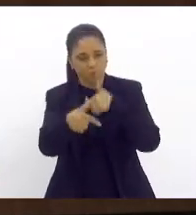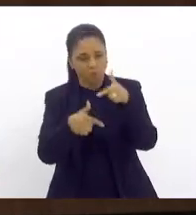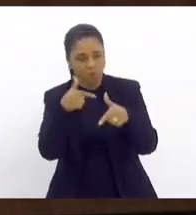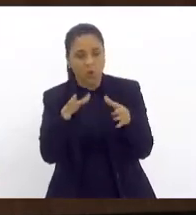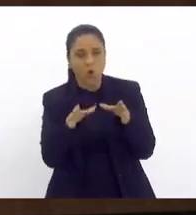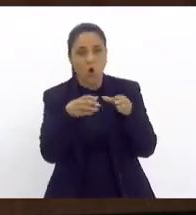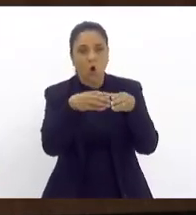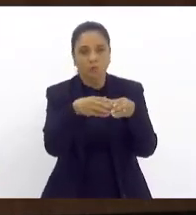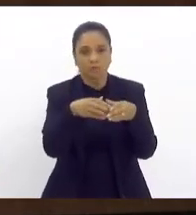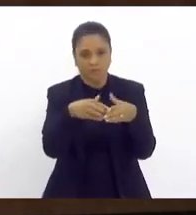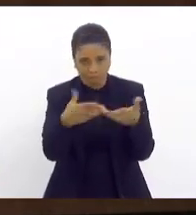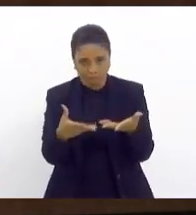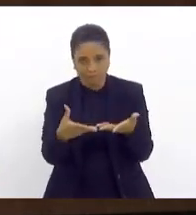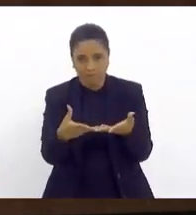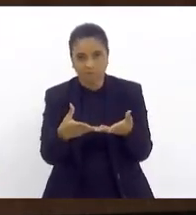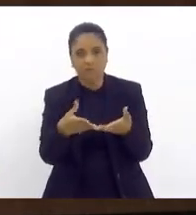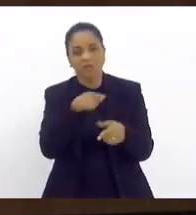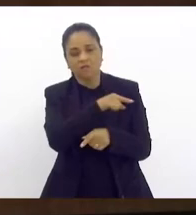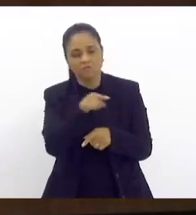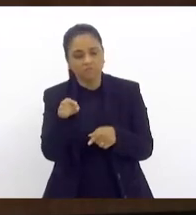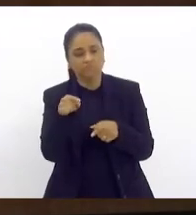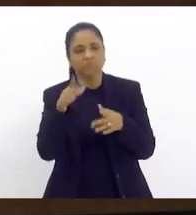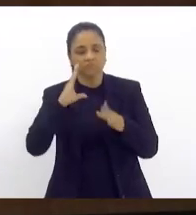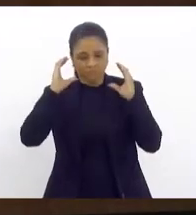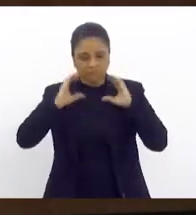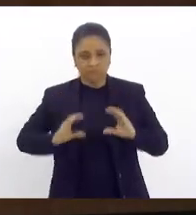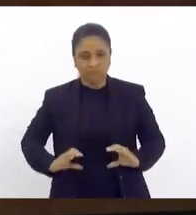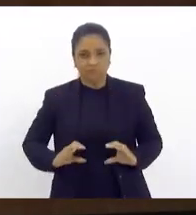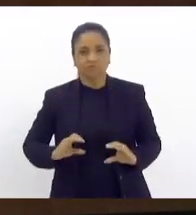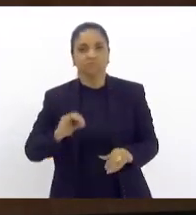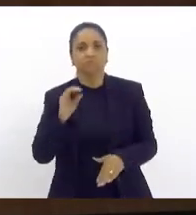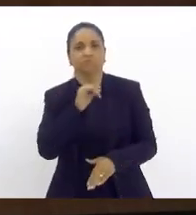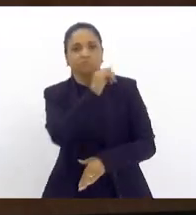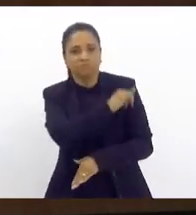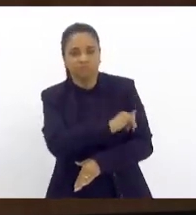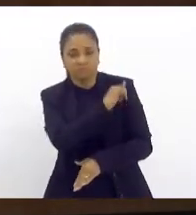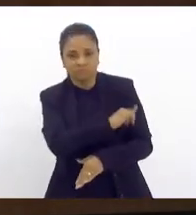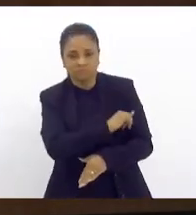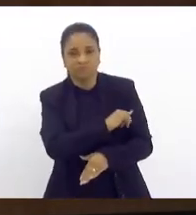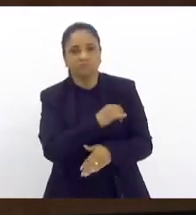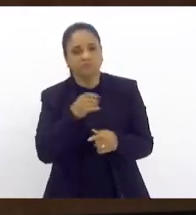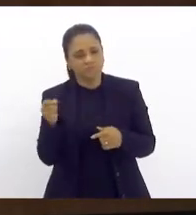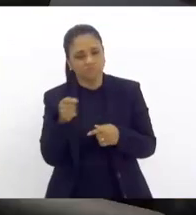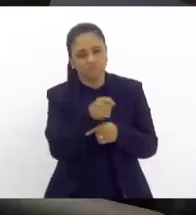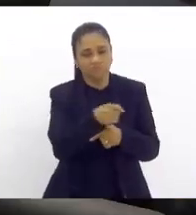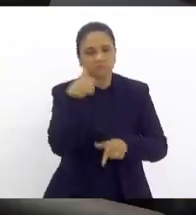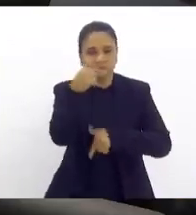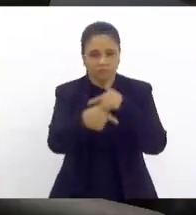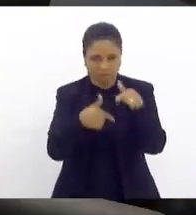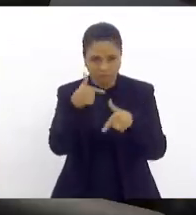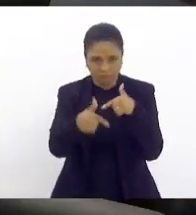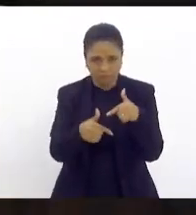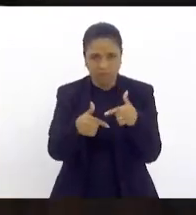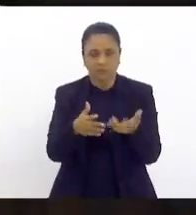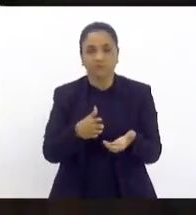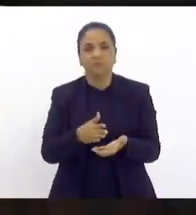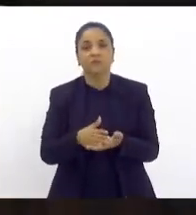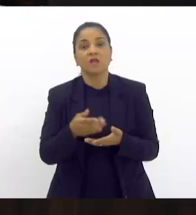cidadãs e hoje cidadãos Fluminense possam encontrar abrigo no mercado de trabalho formal Obrigada Presidente